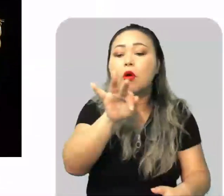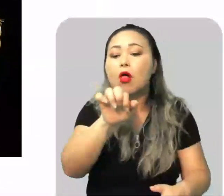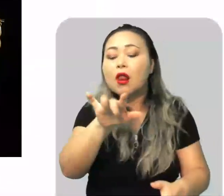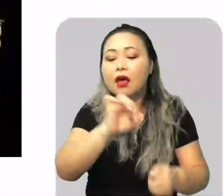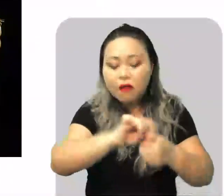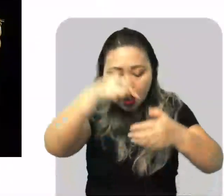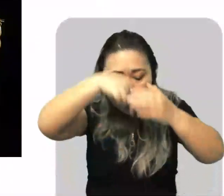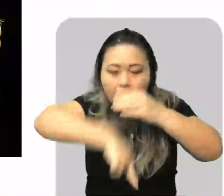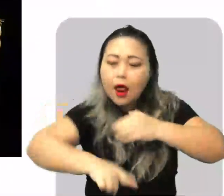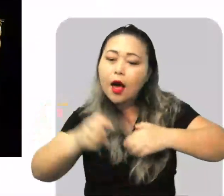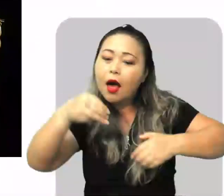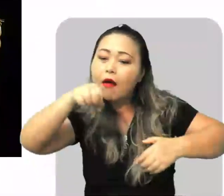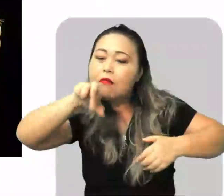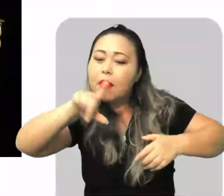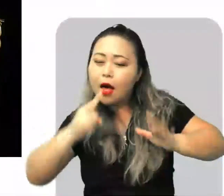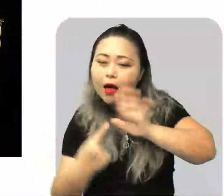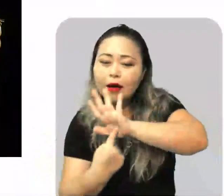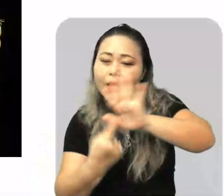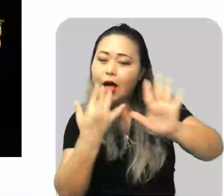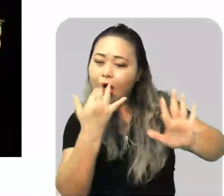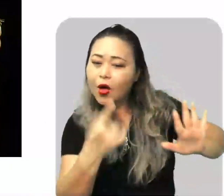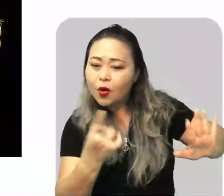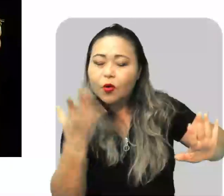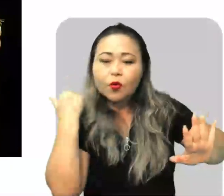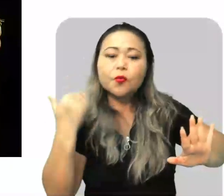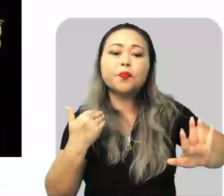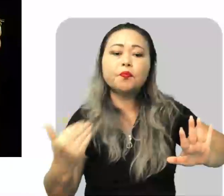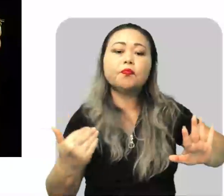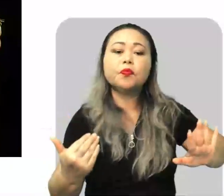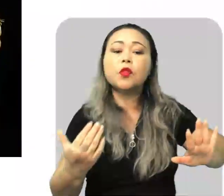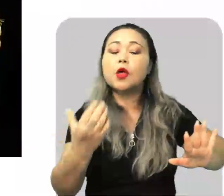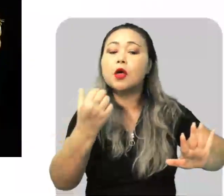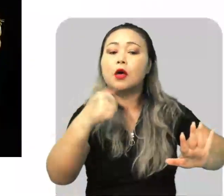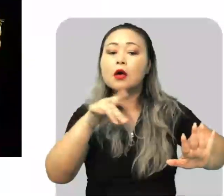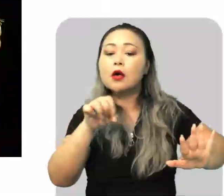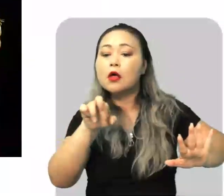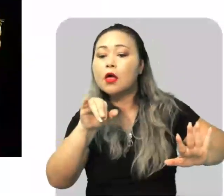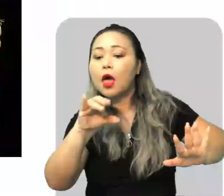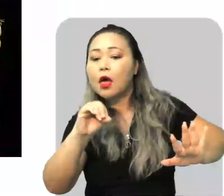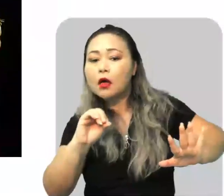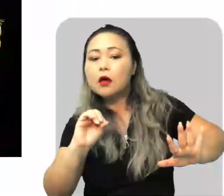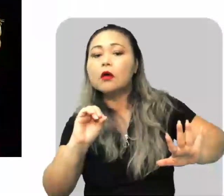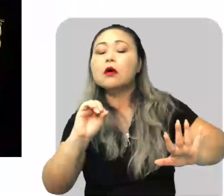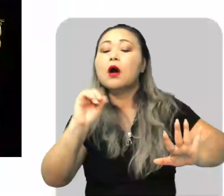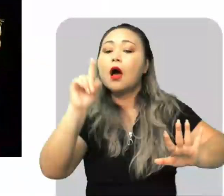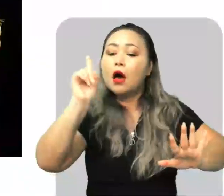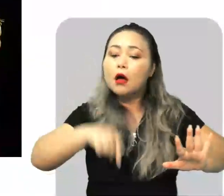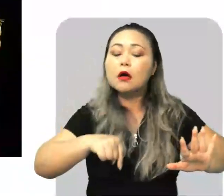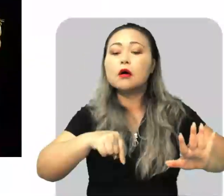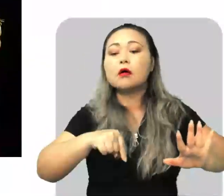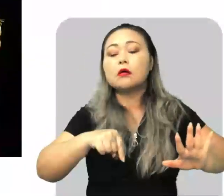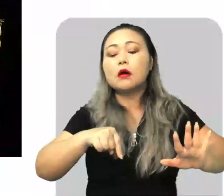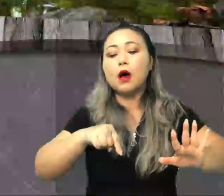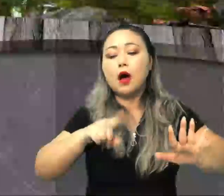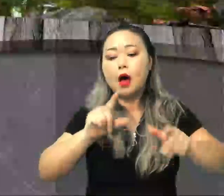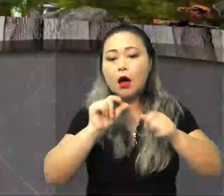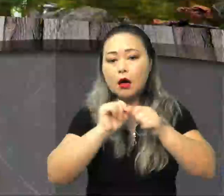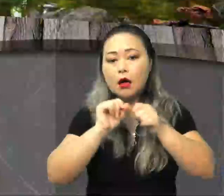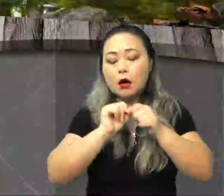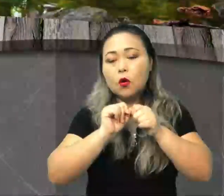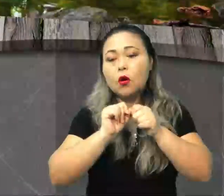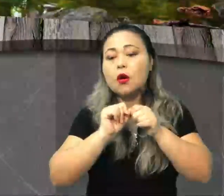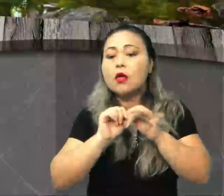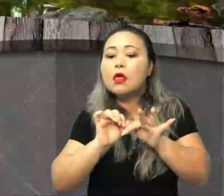lá no fundo do mar que a gente mostrou a foto bem colorida, né, no início? Os quinidários, que são aqueles que vão buscar